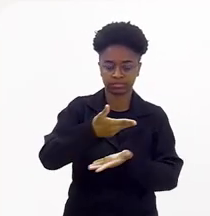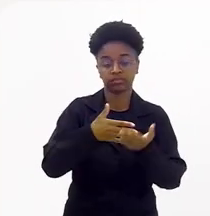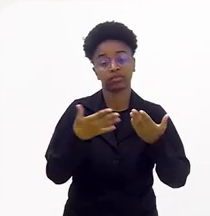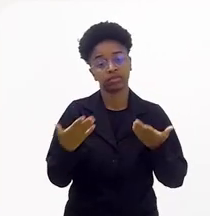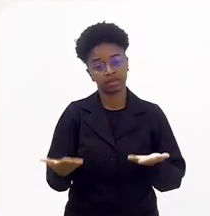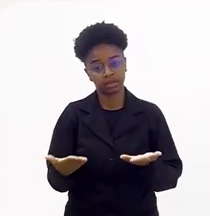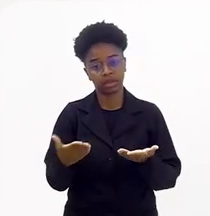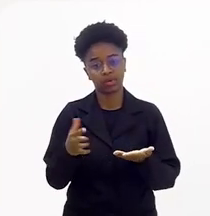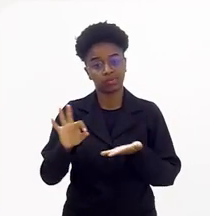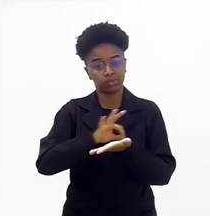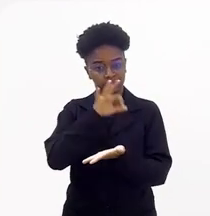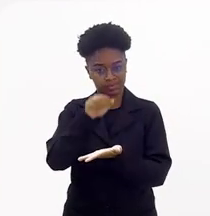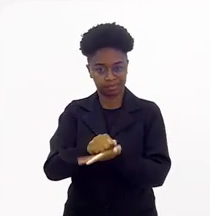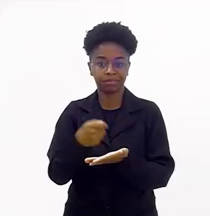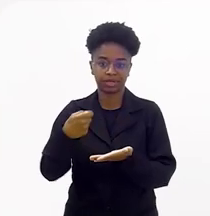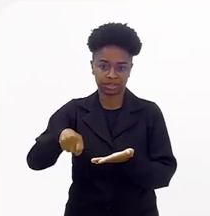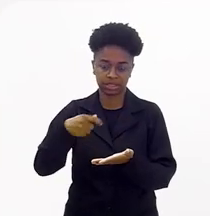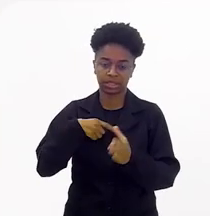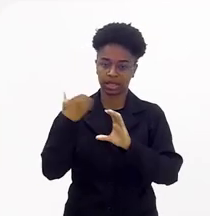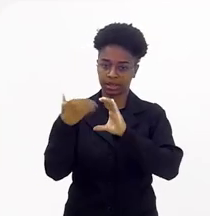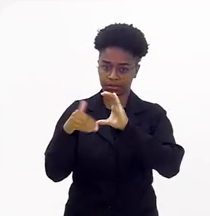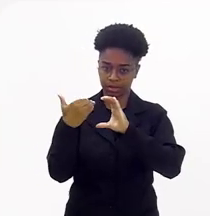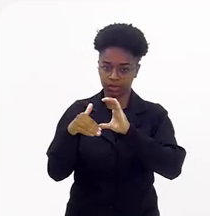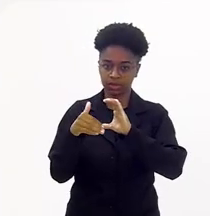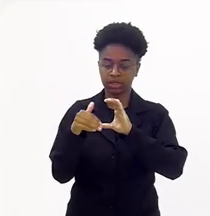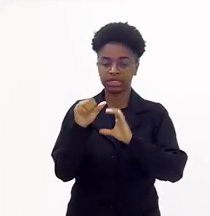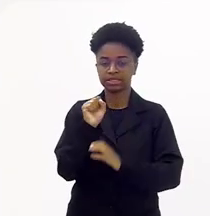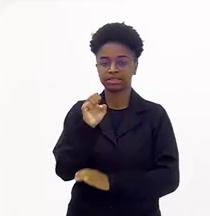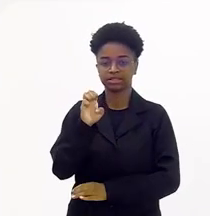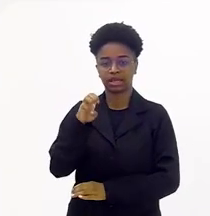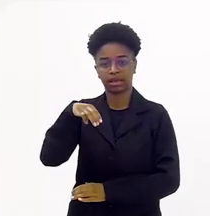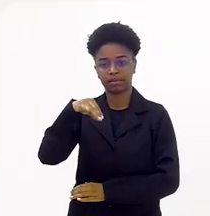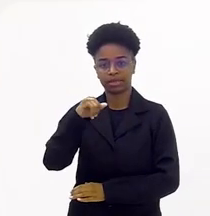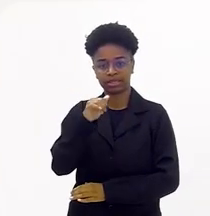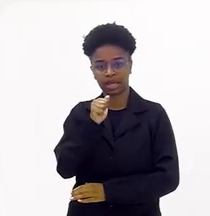Interreligioso. Então inscreva-se pelo e-mail